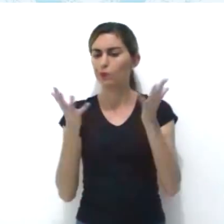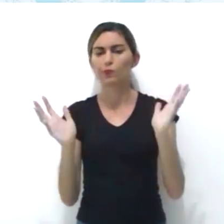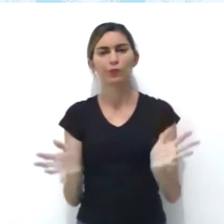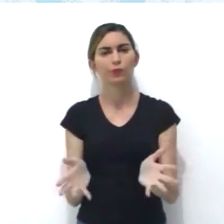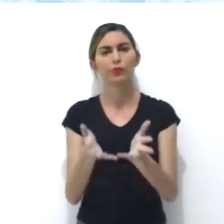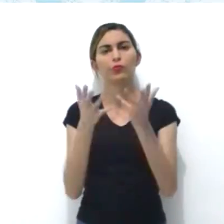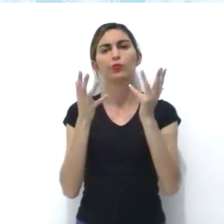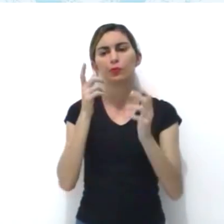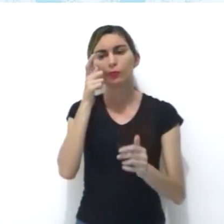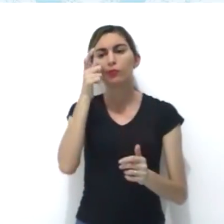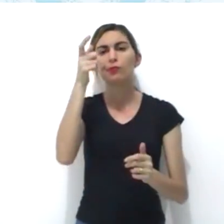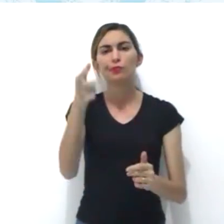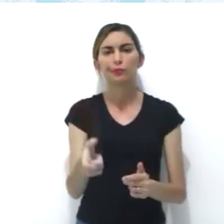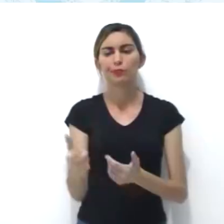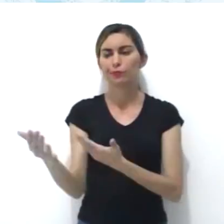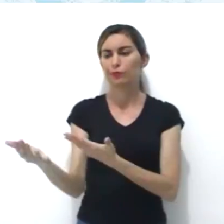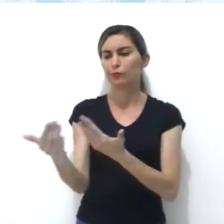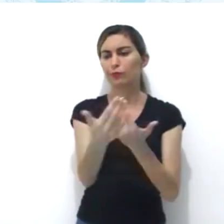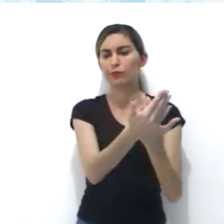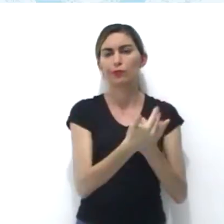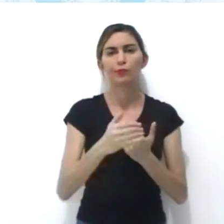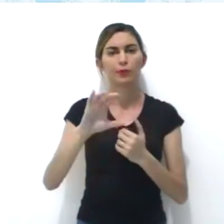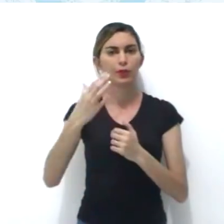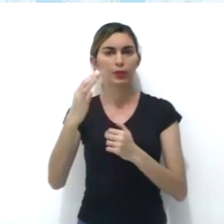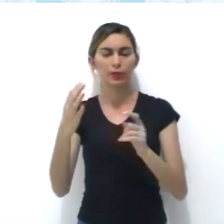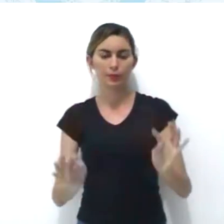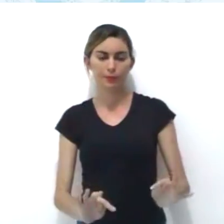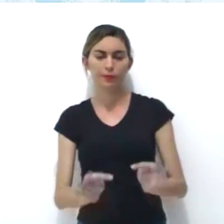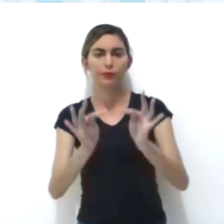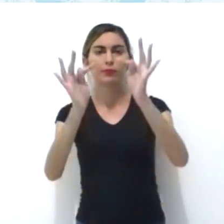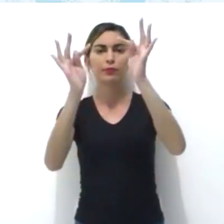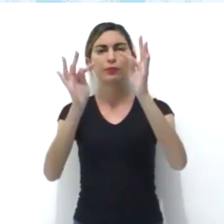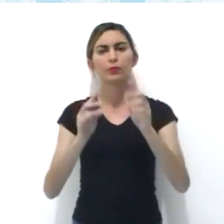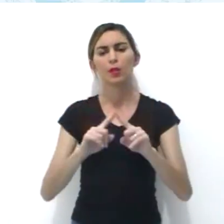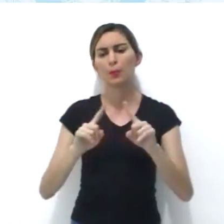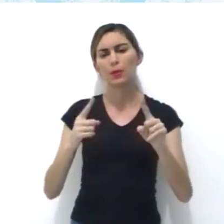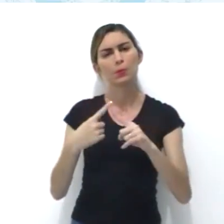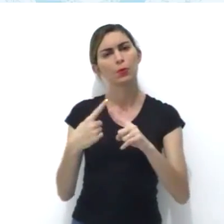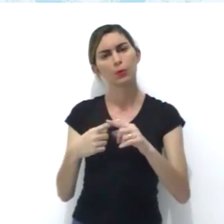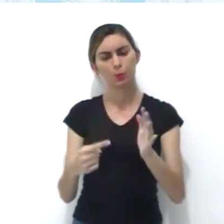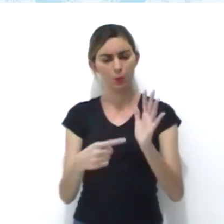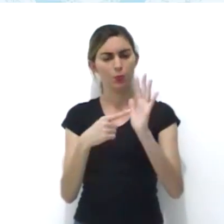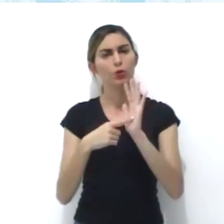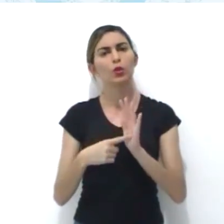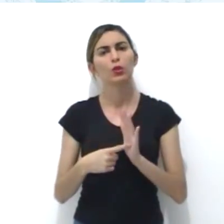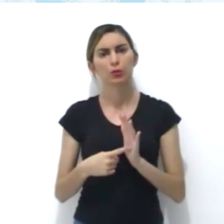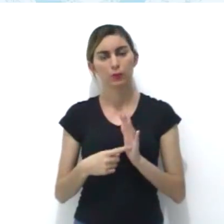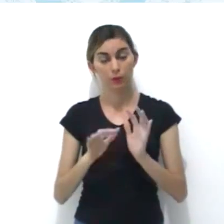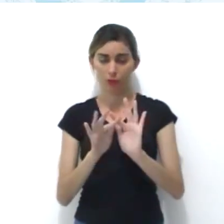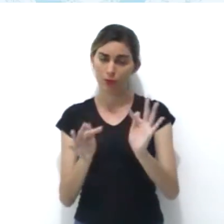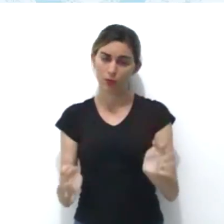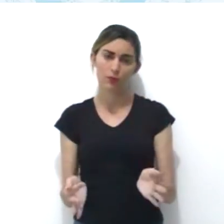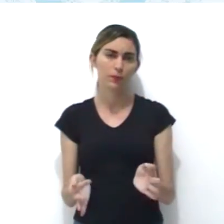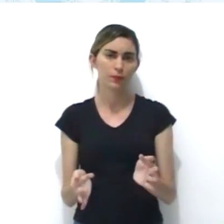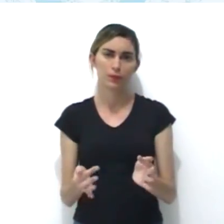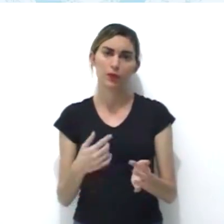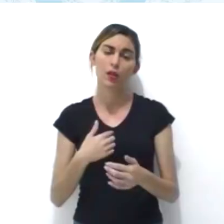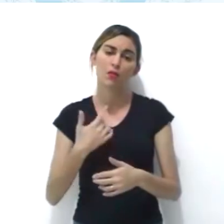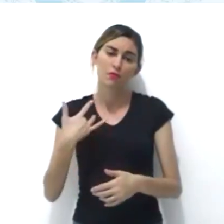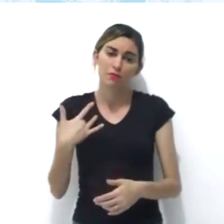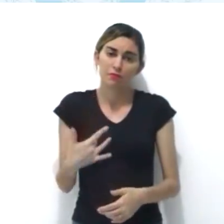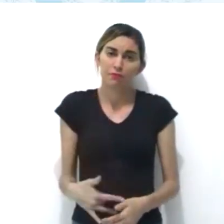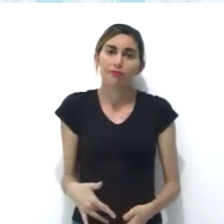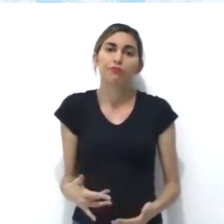é estimular o interesse dos jovens pela ciência e pela tecnologia. Mas por que esse objetivo, Alessandra? Simples